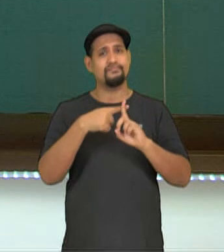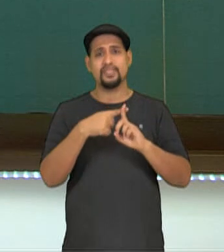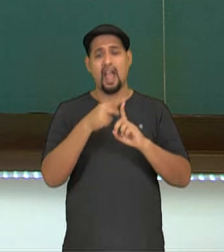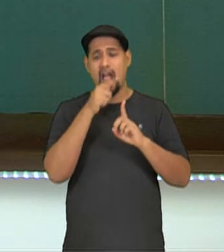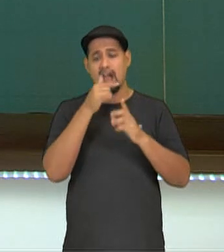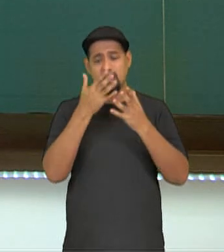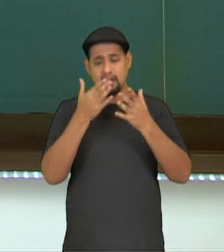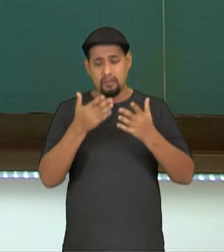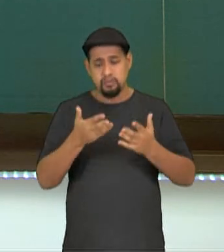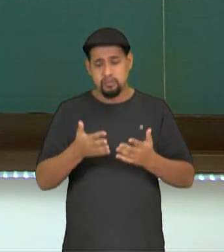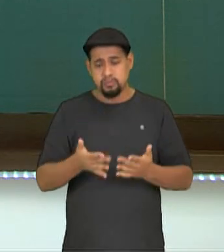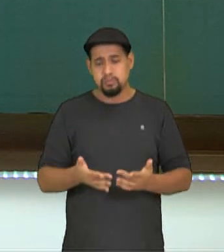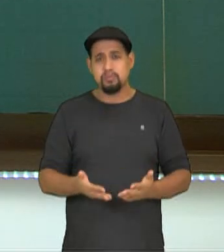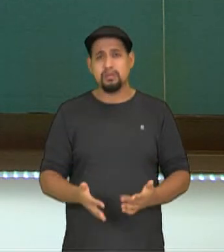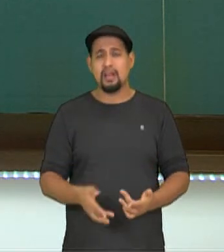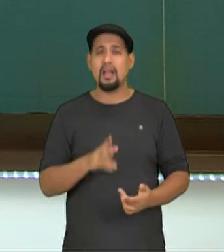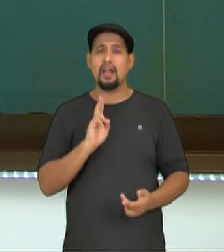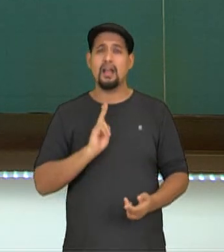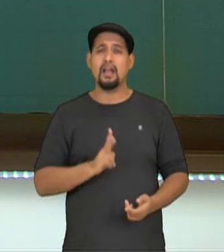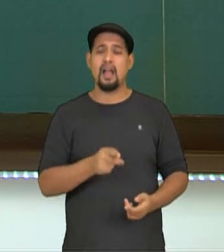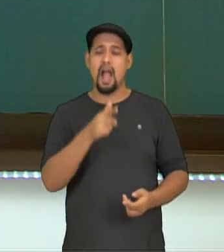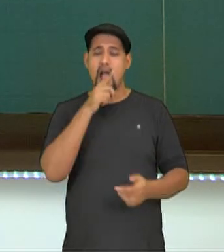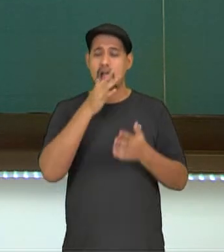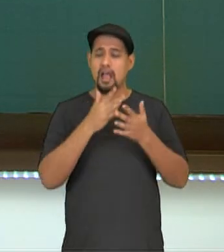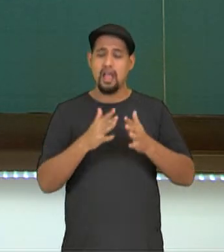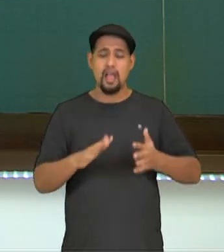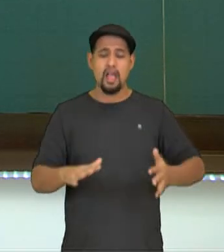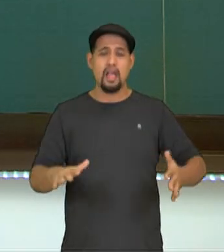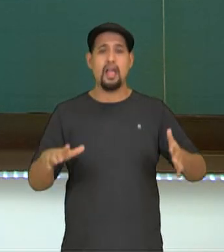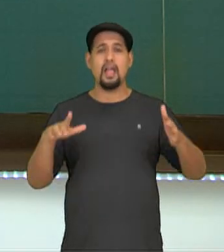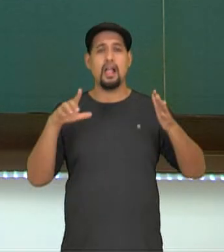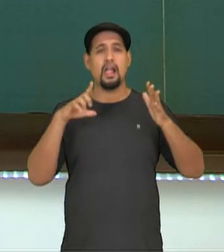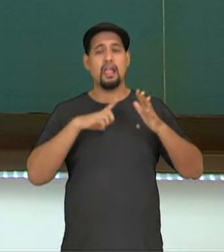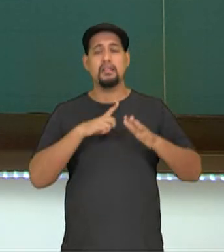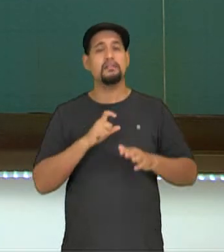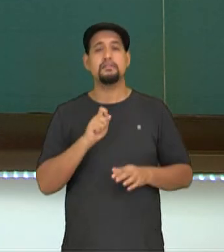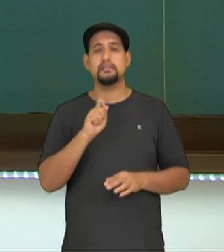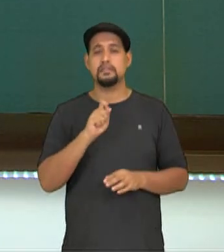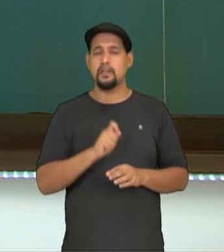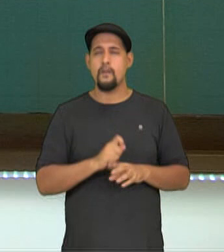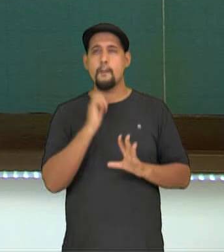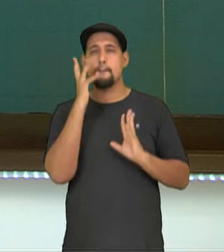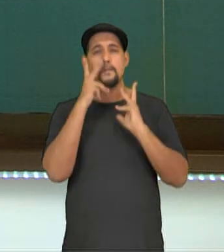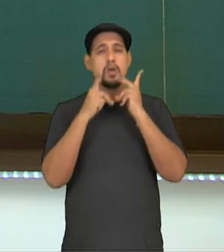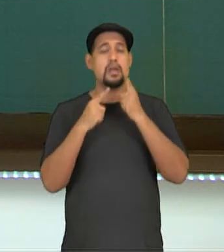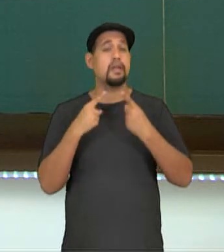eternamente as águas lograrão, ou seja, ganharão, receberão sua peregrina